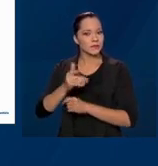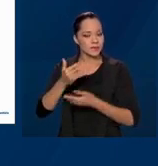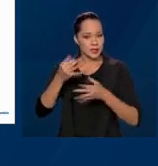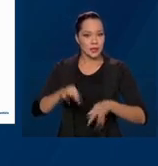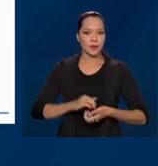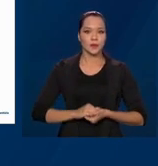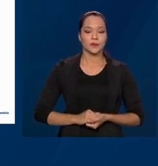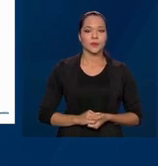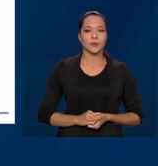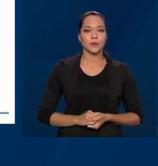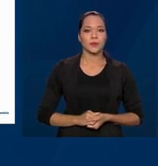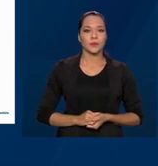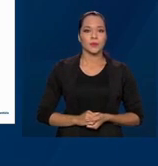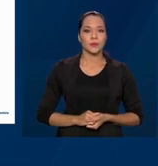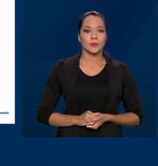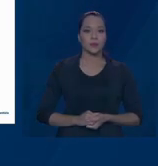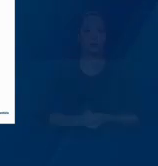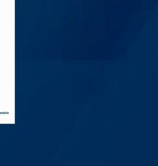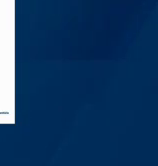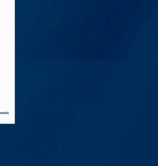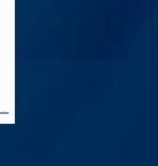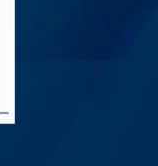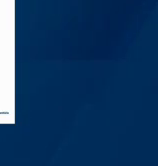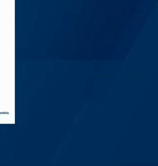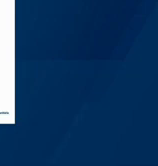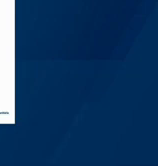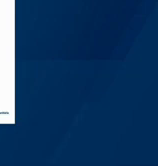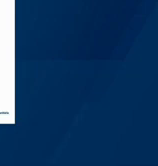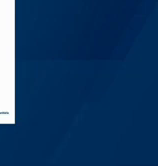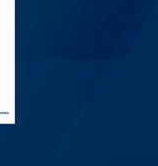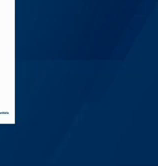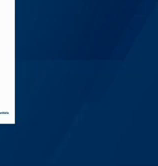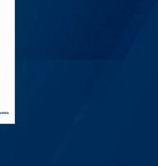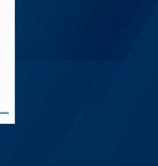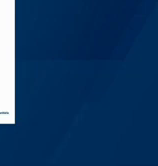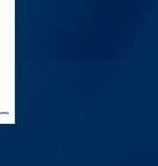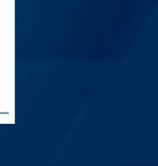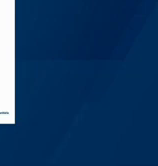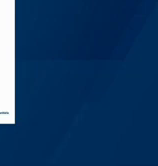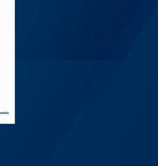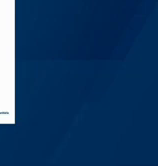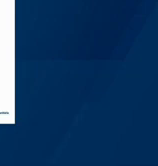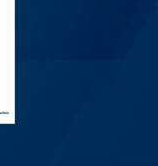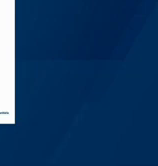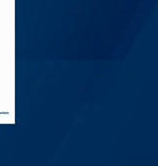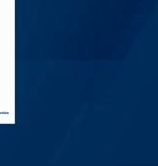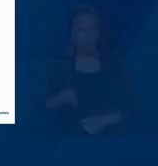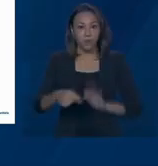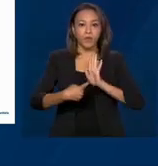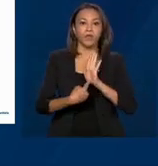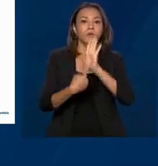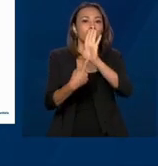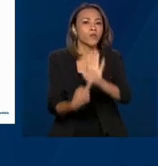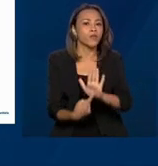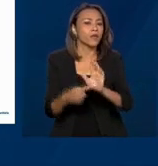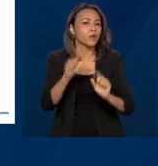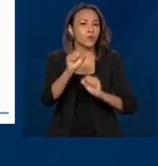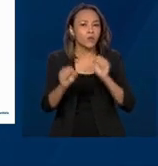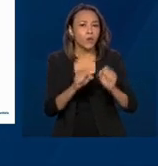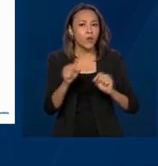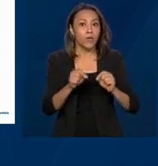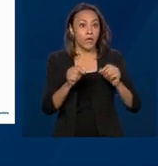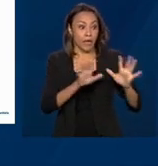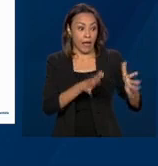endereçado. Um outro destaque que eu queria falar sobre a disposição de